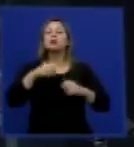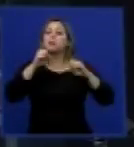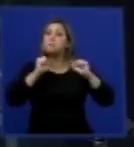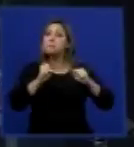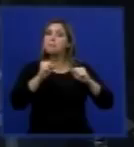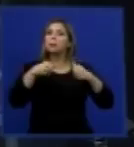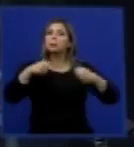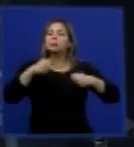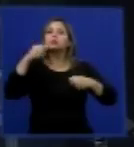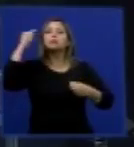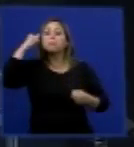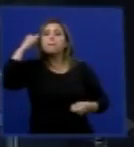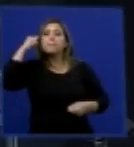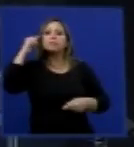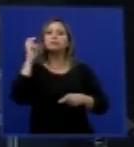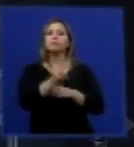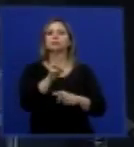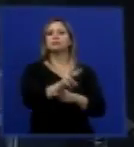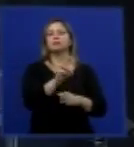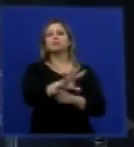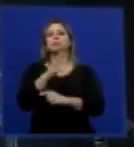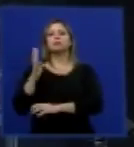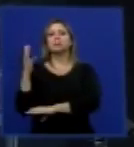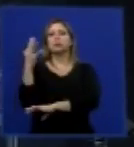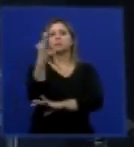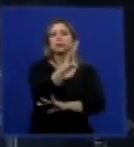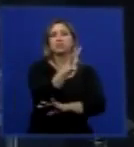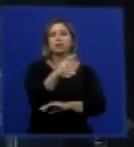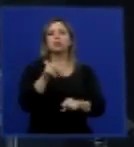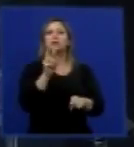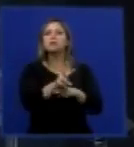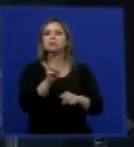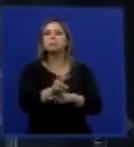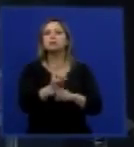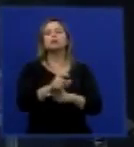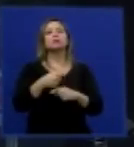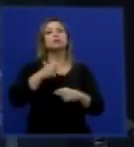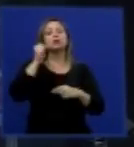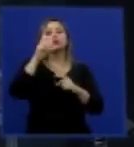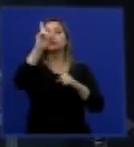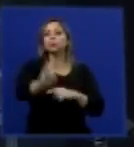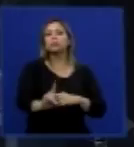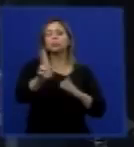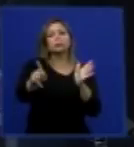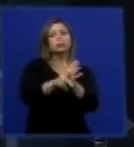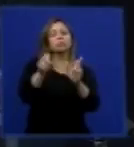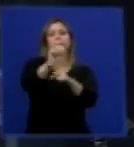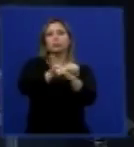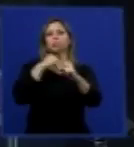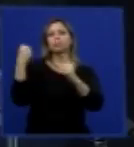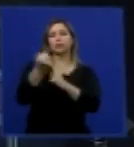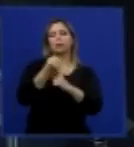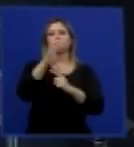interpretar esta questão do ponto de vista de defesa dos interesses da